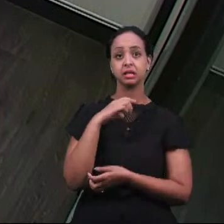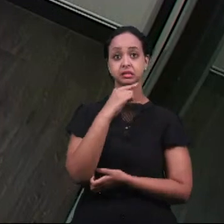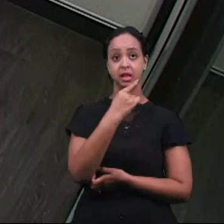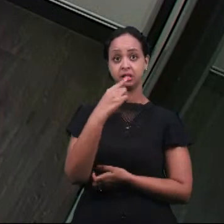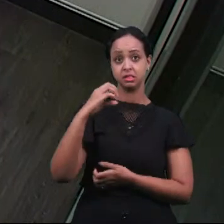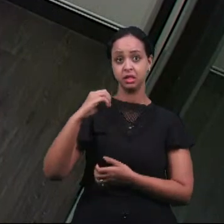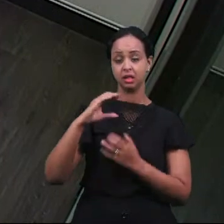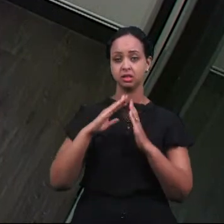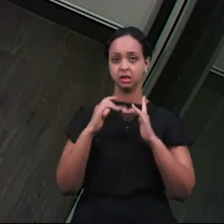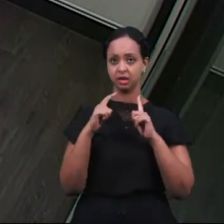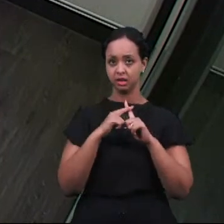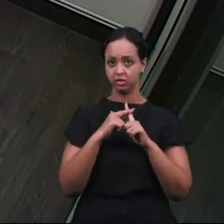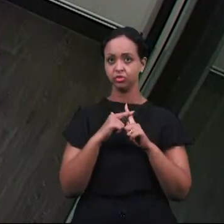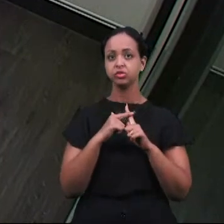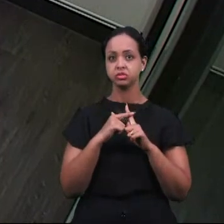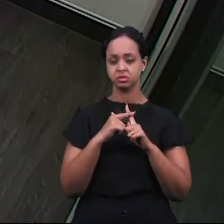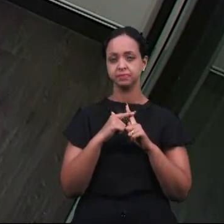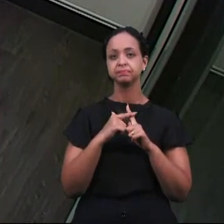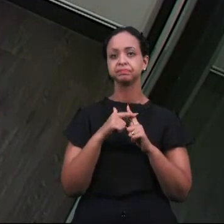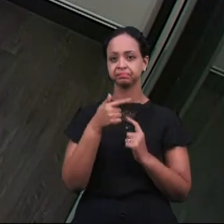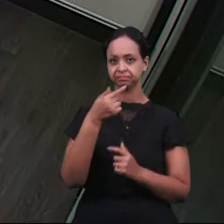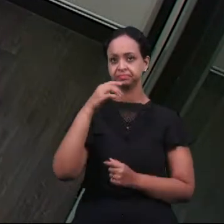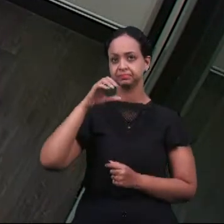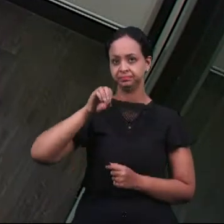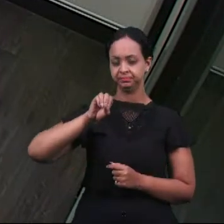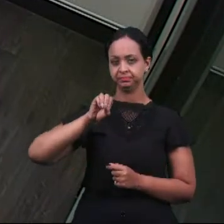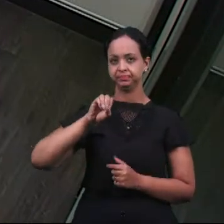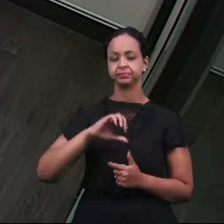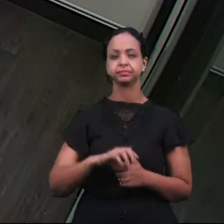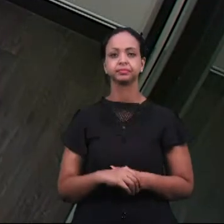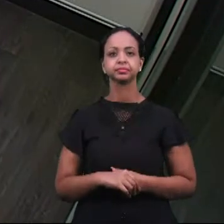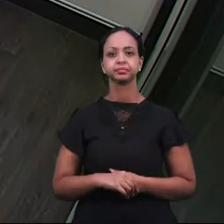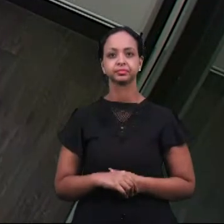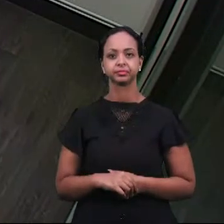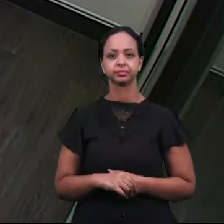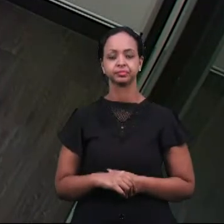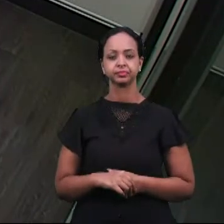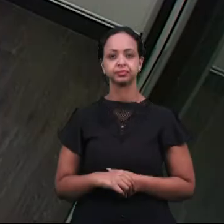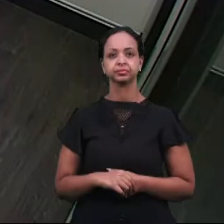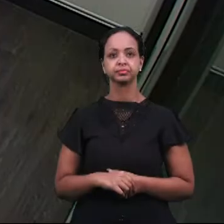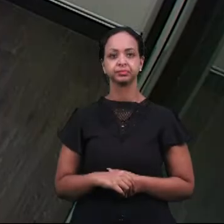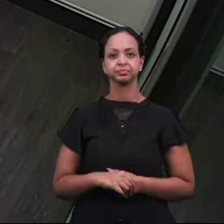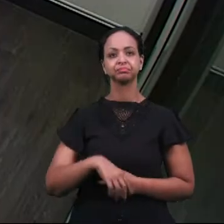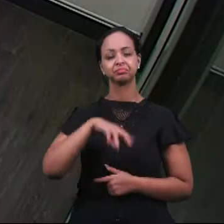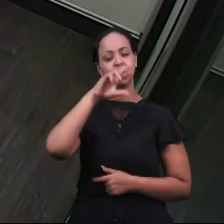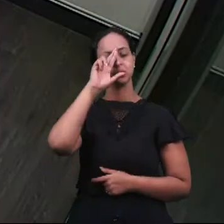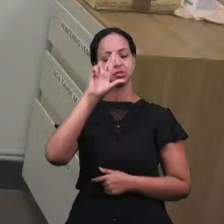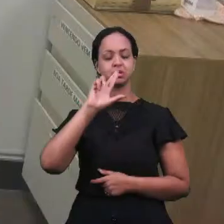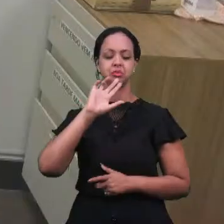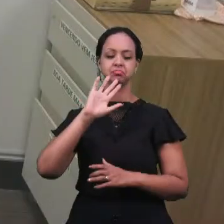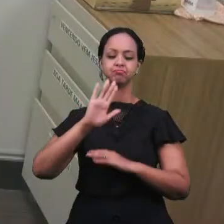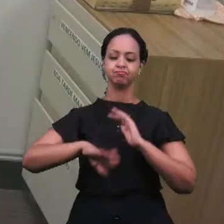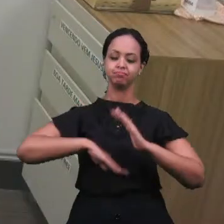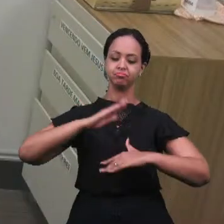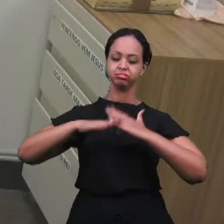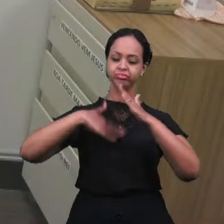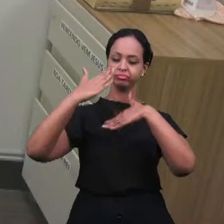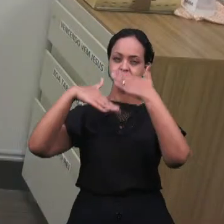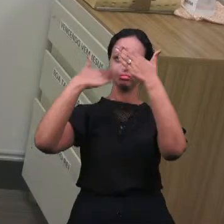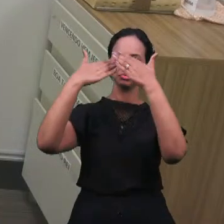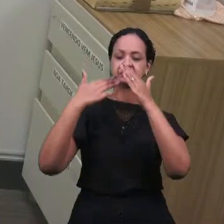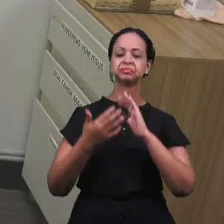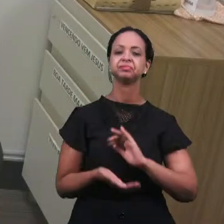igrejas. Nessa faixa, são 70 igrejas. Glória a Deus. Igrejas e trabalhos. E só prosperando, só crescendo e o nome do Senhor